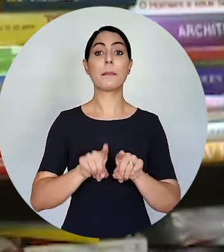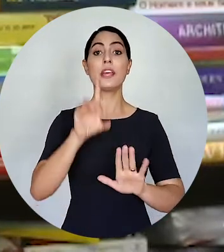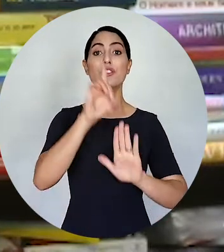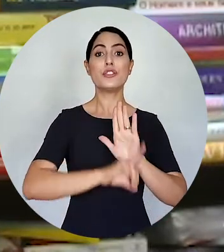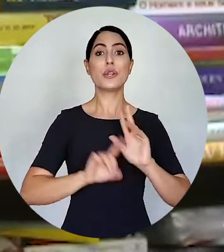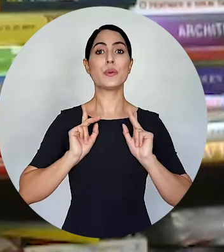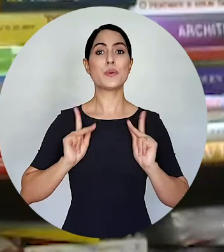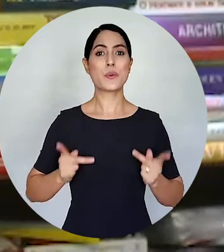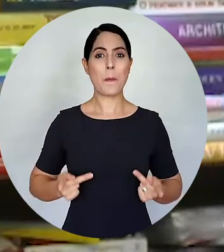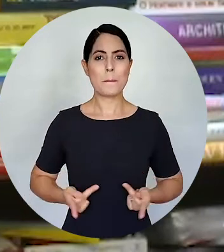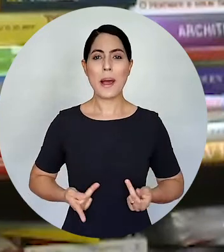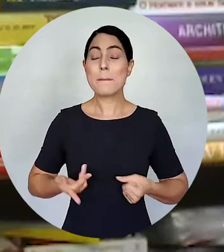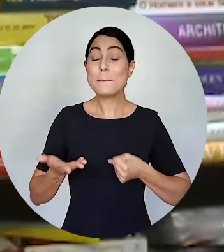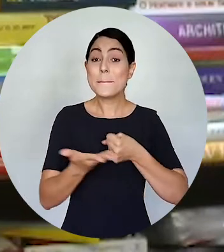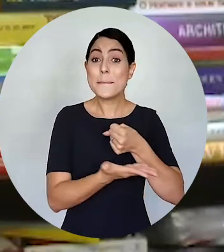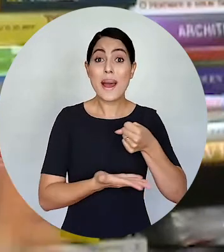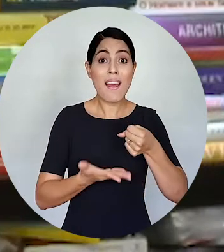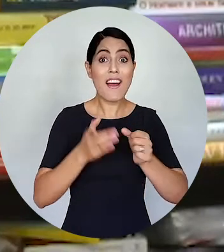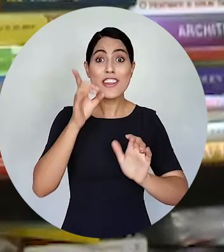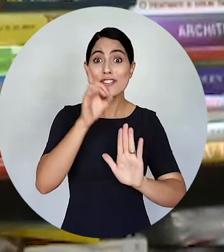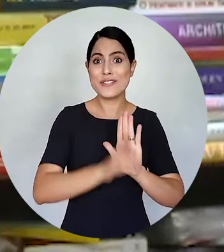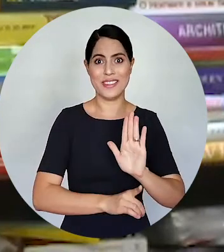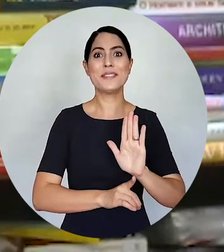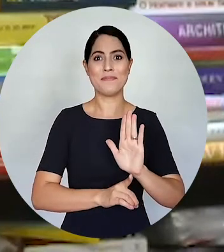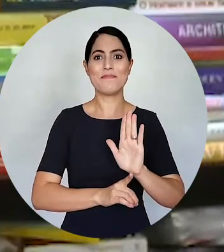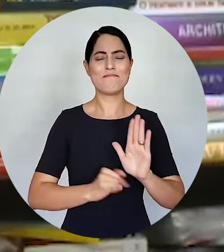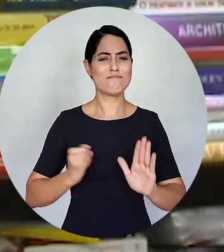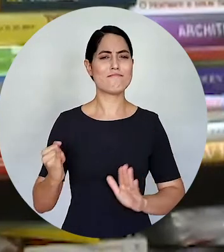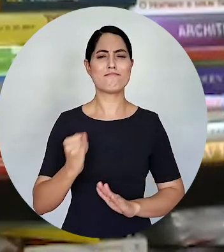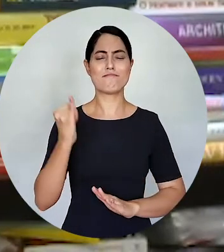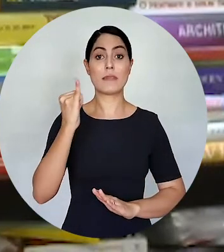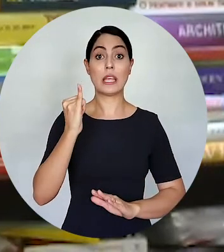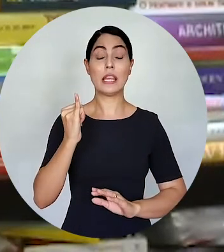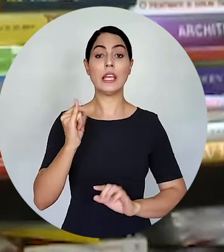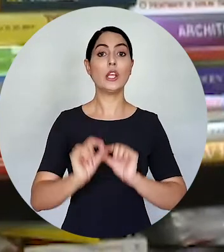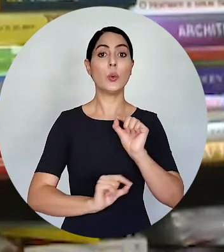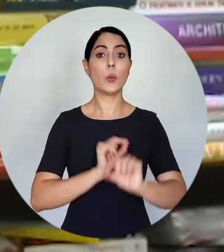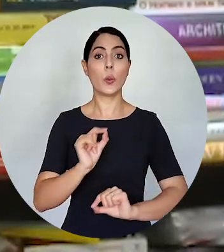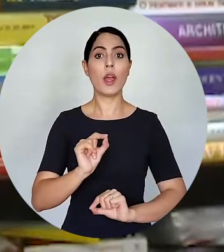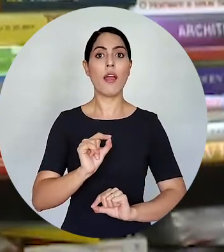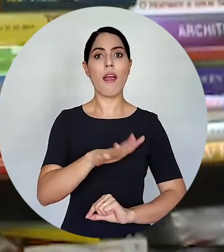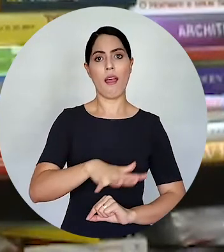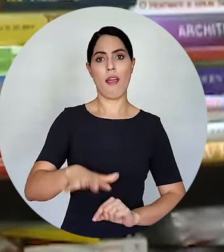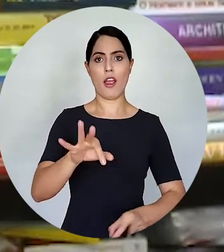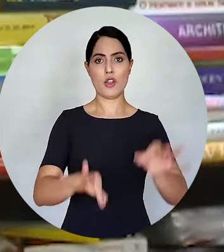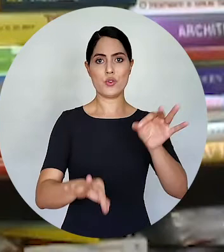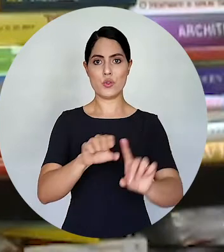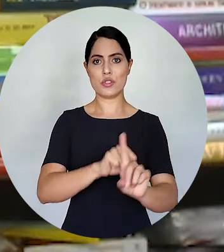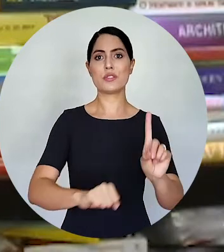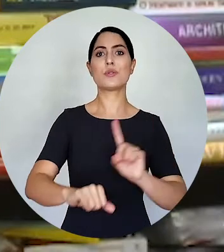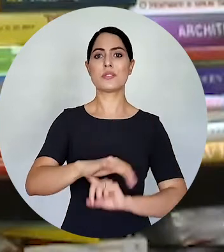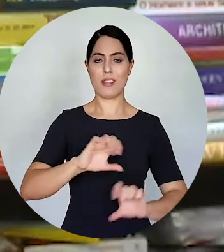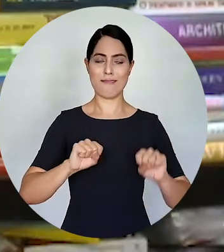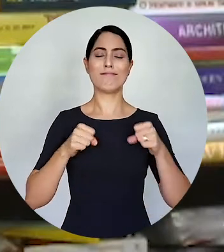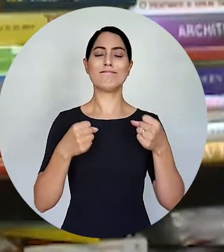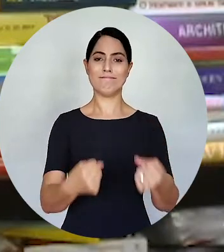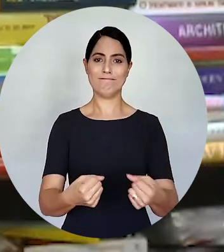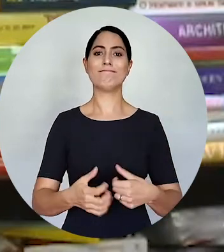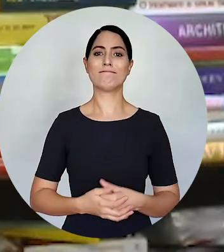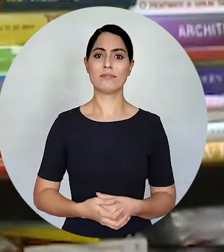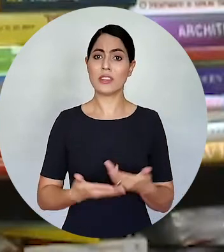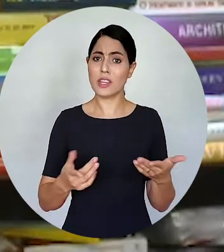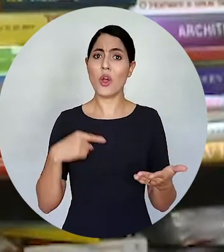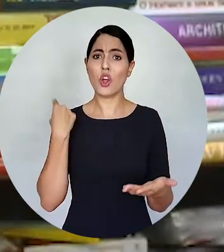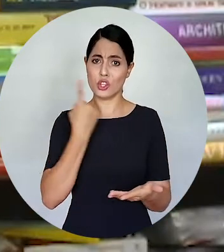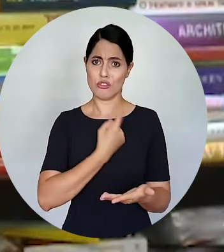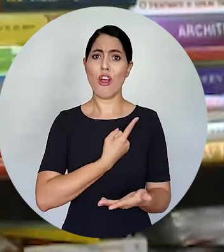direito, os direitos humanos, que são os direitos fundamentais da Constituição, e a justiça social. Eis a